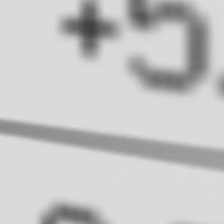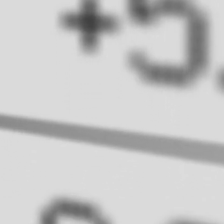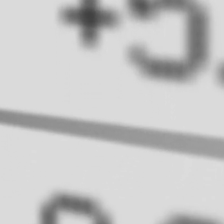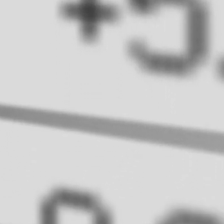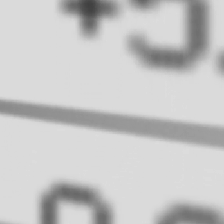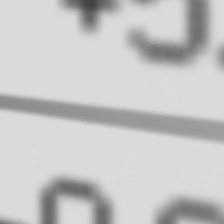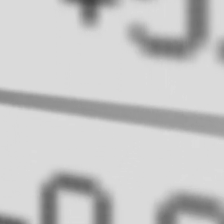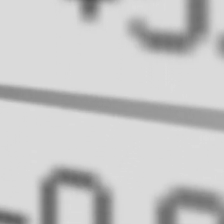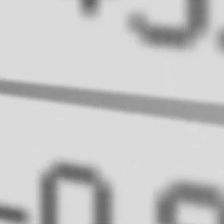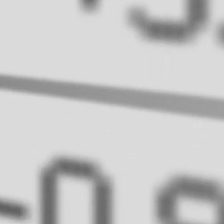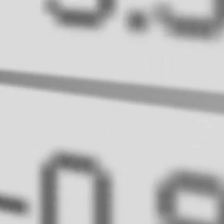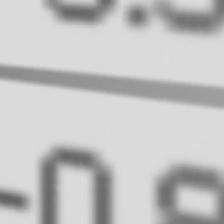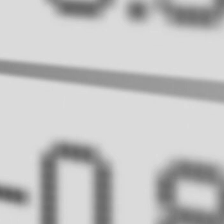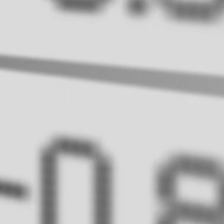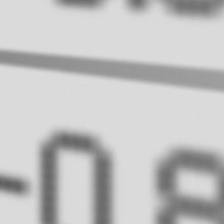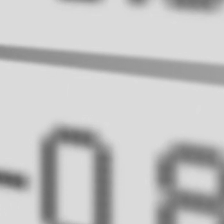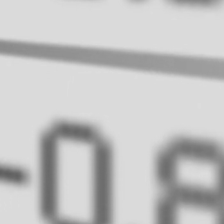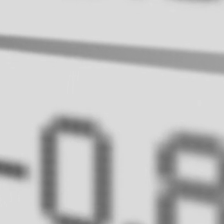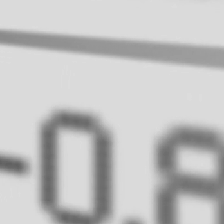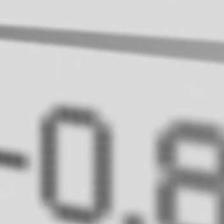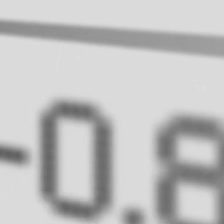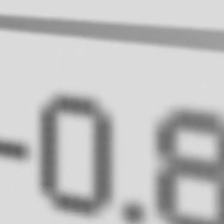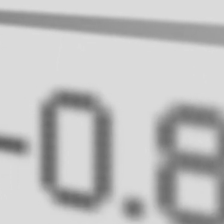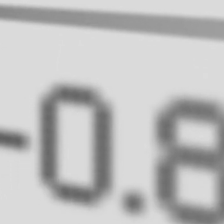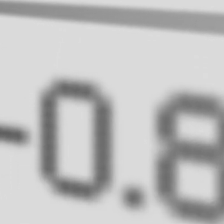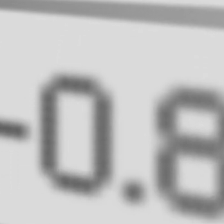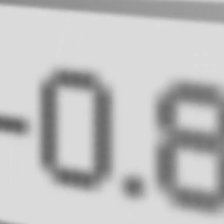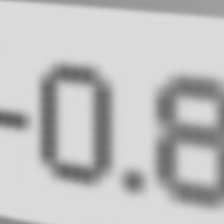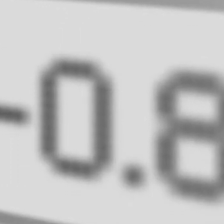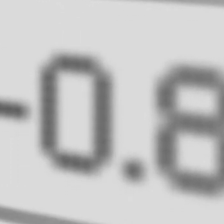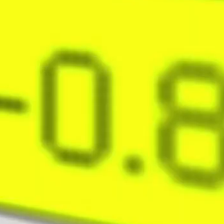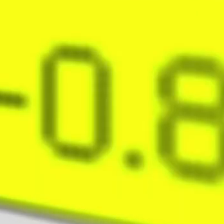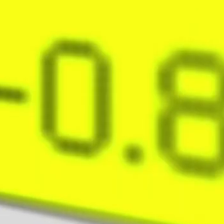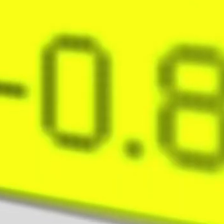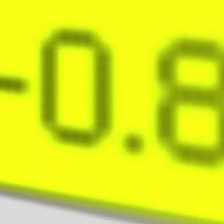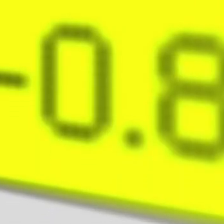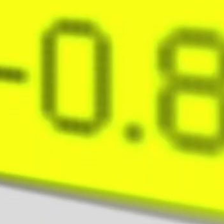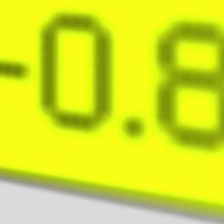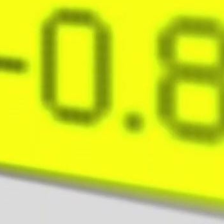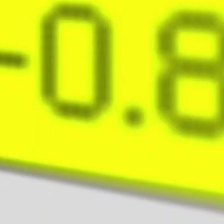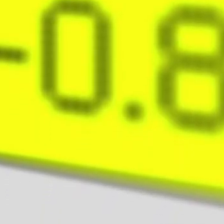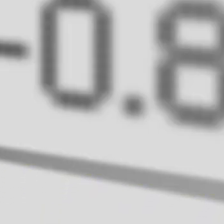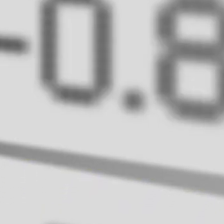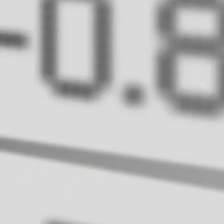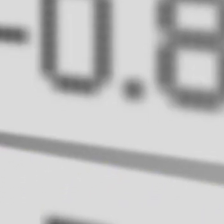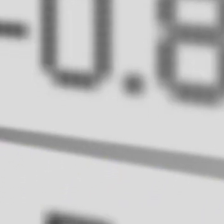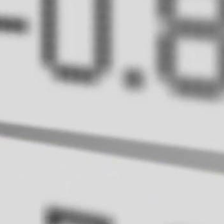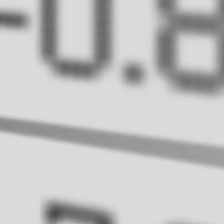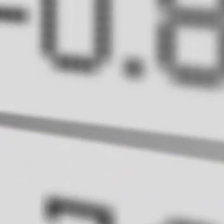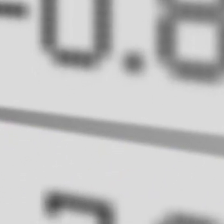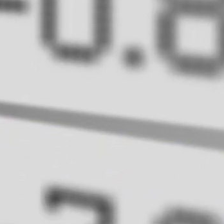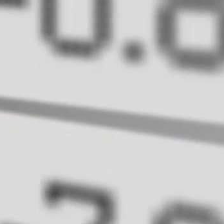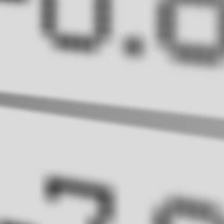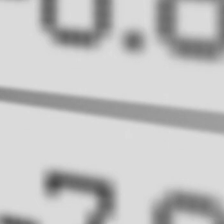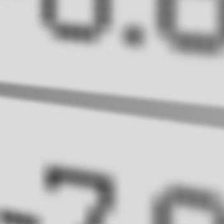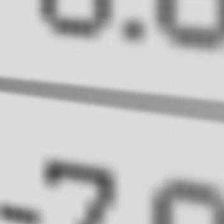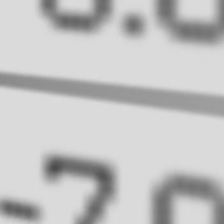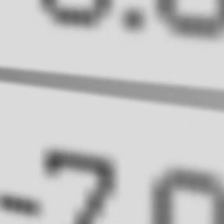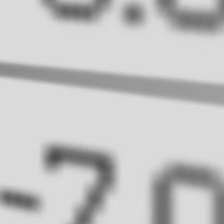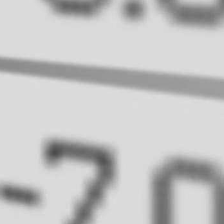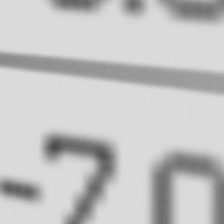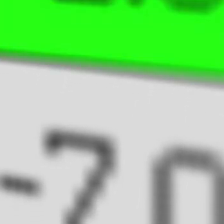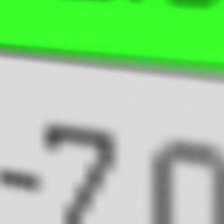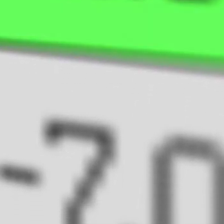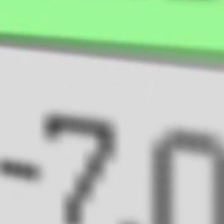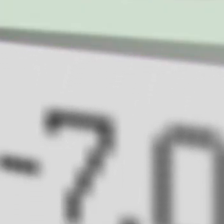facilita, porque para fazer a inserção dos dados é muito mais fácil, enxergar o que está acontecendo é muito